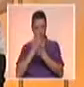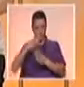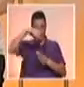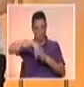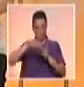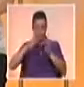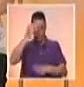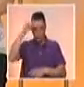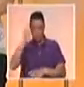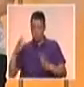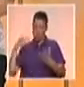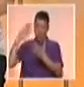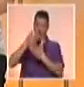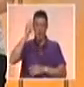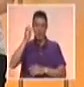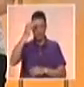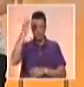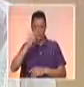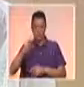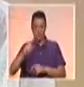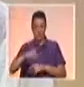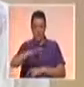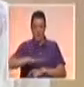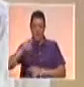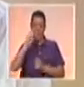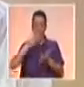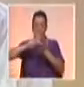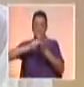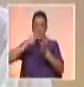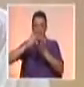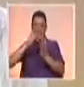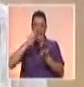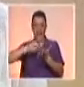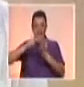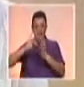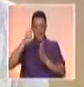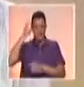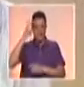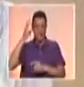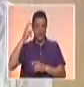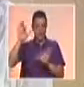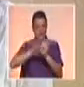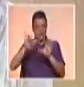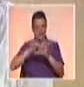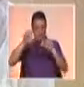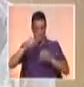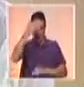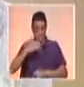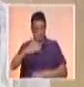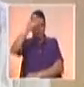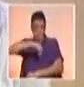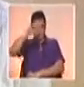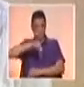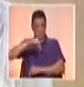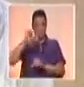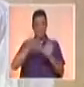Eu já sou lá professora há alguns anos. É professora de? Sou professora na área de Engenharia. Portanto, área de Engenharia. Nosso curso é de Bioengenharia. Também participa nestas semanas? Sim. Também,